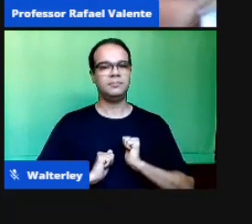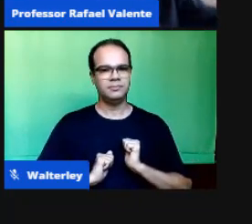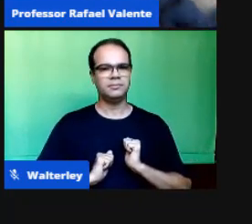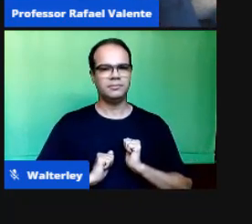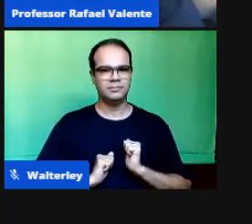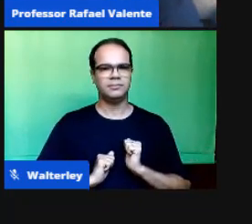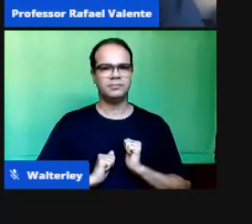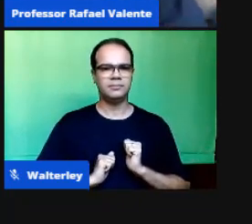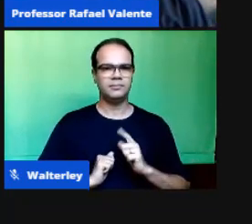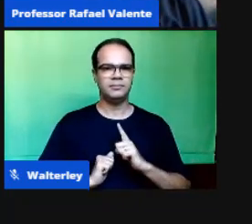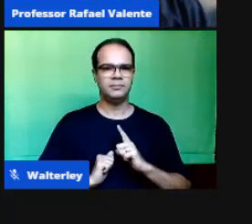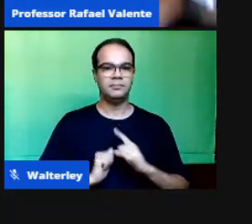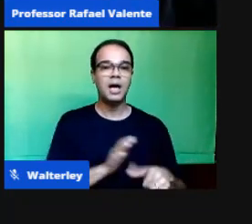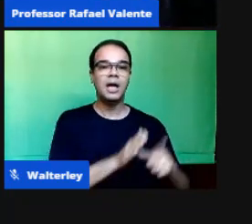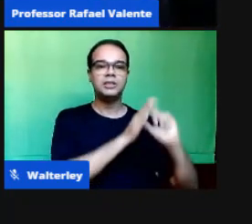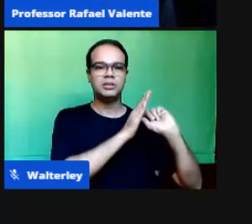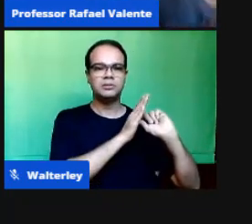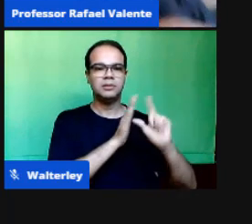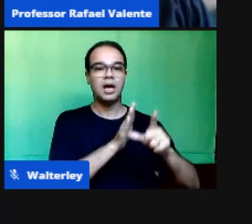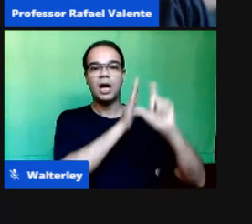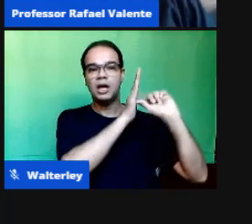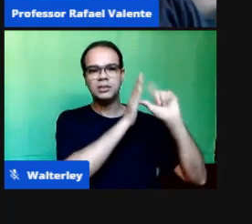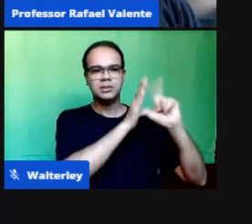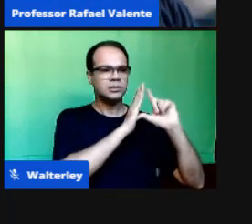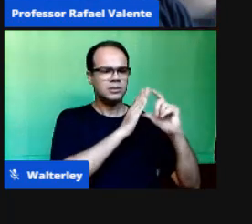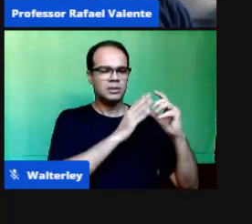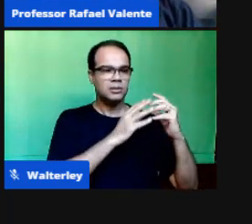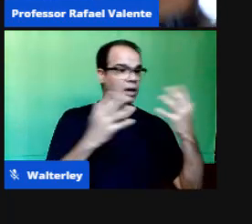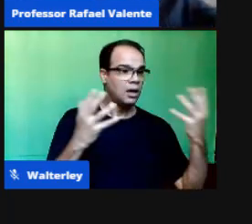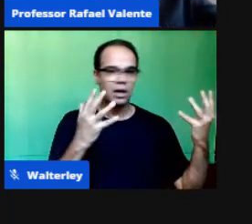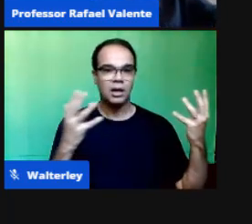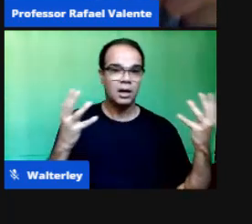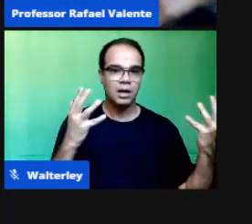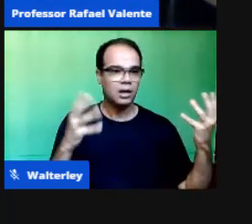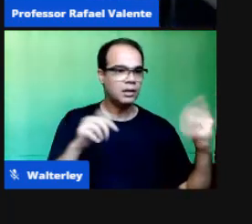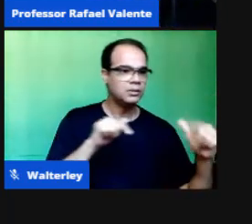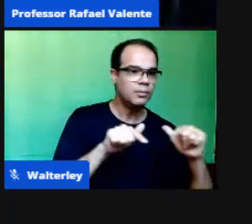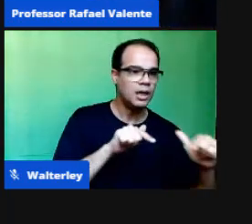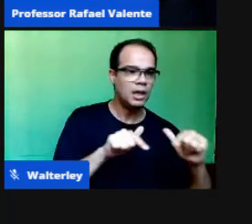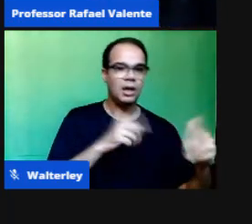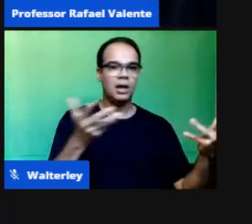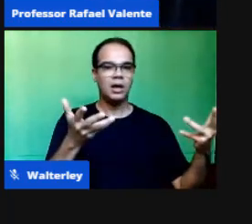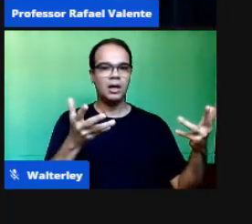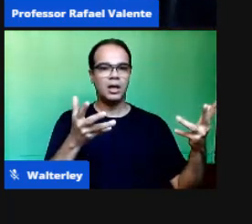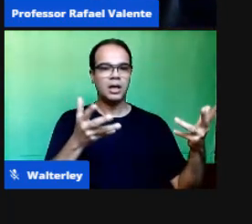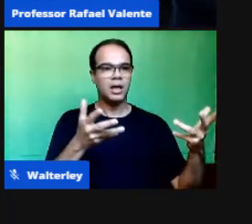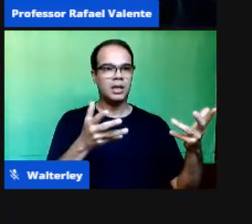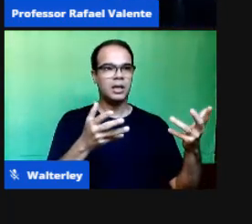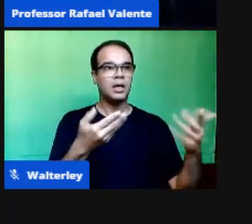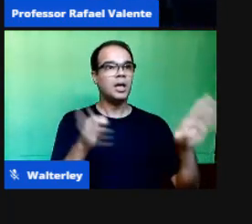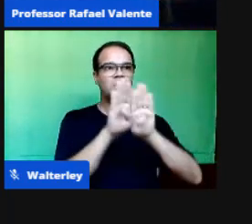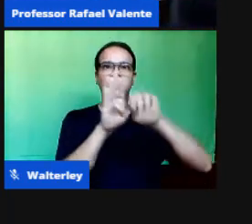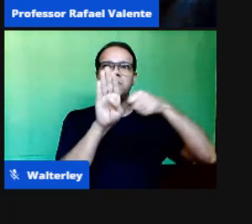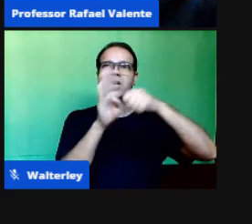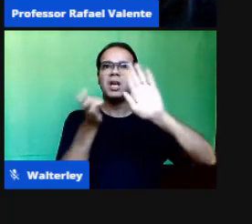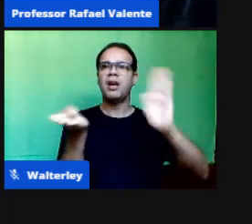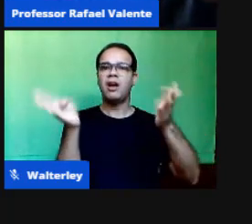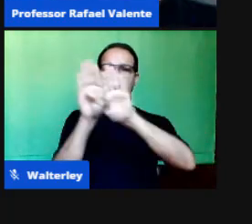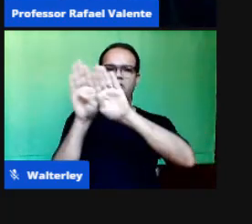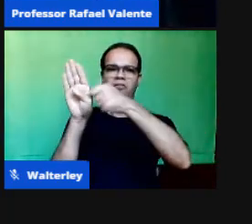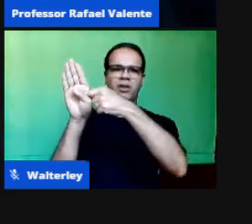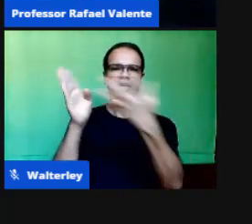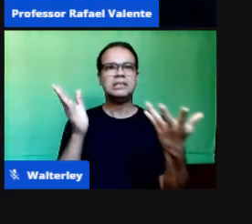o que eu vou fazer? Como é que eu vou trabalhar? É lockdown? É prefeitura?